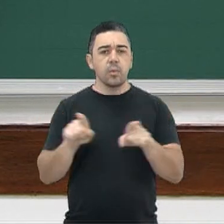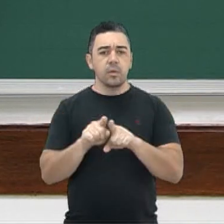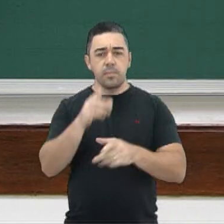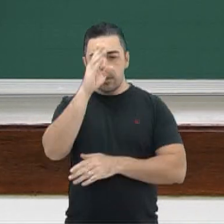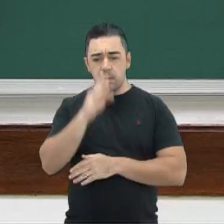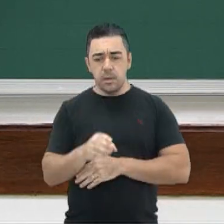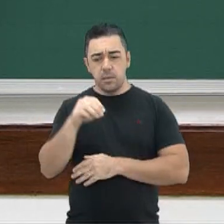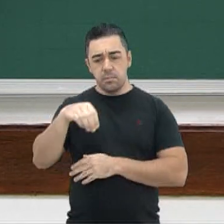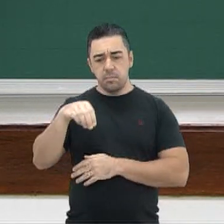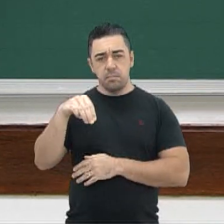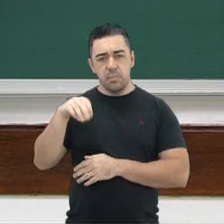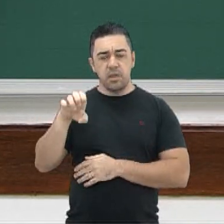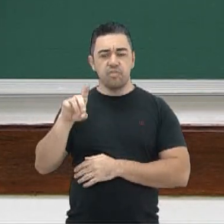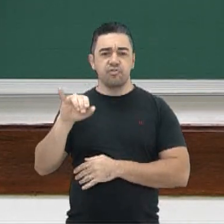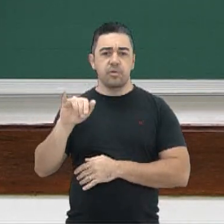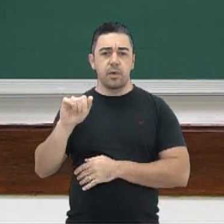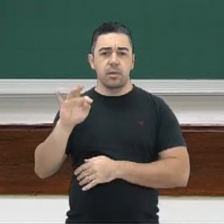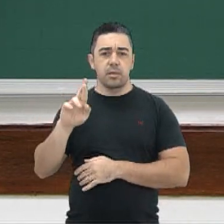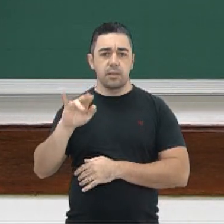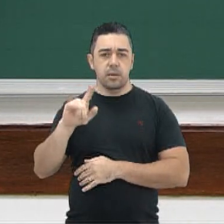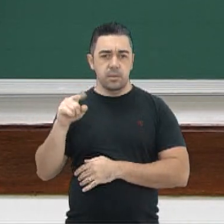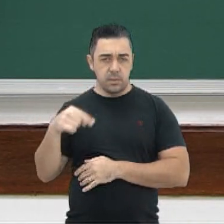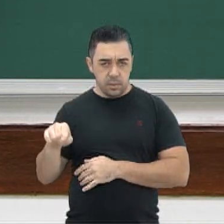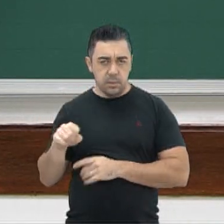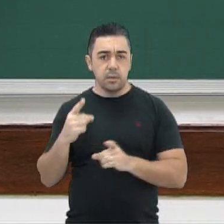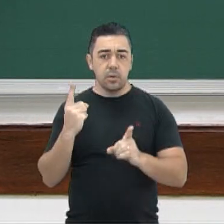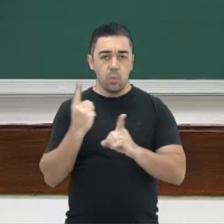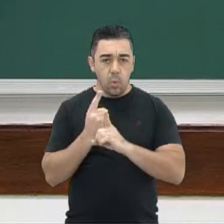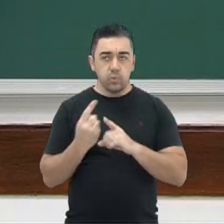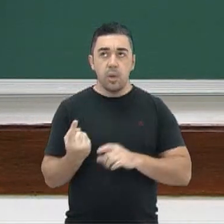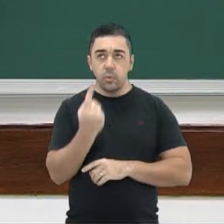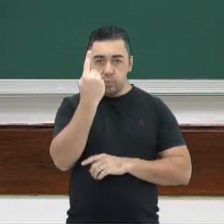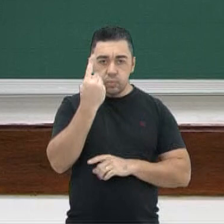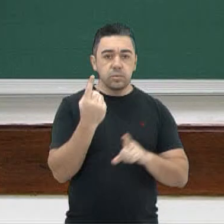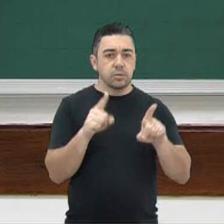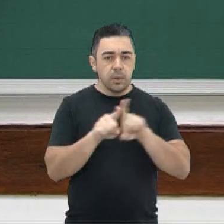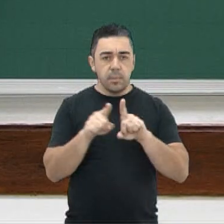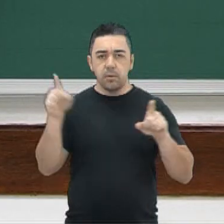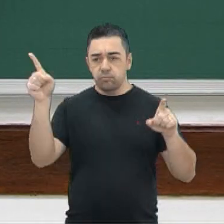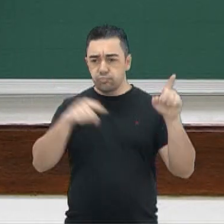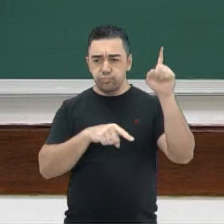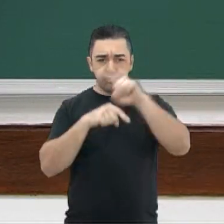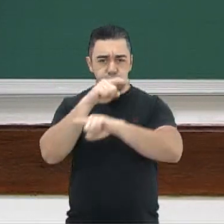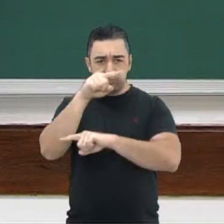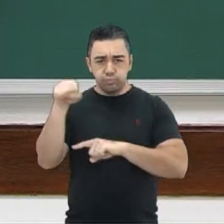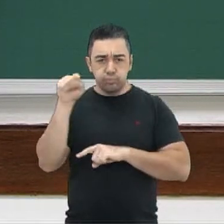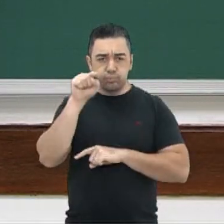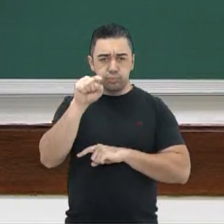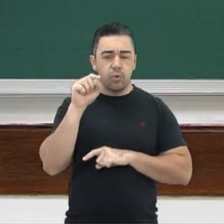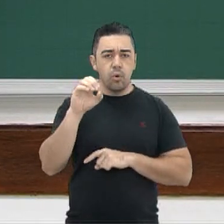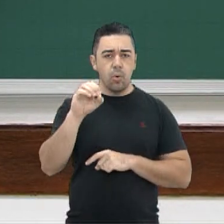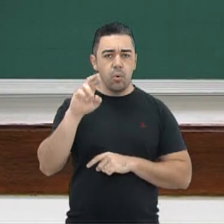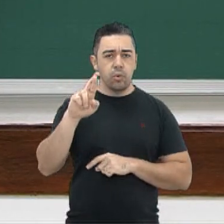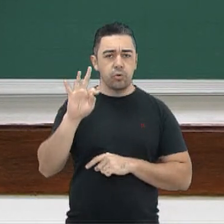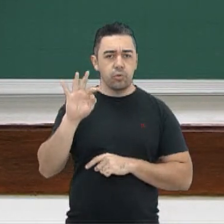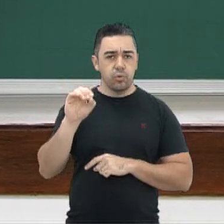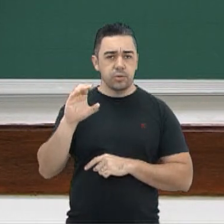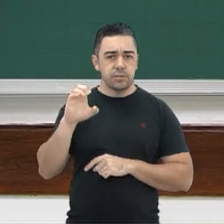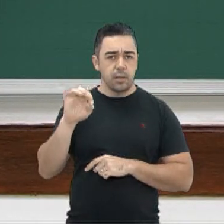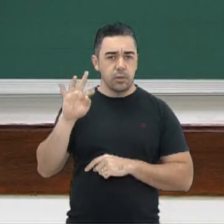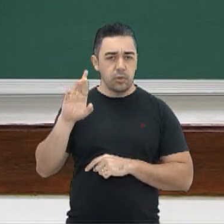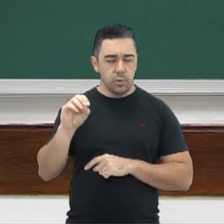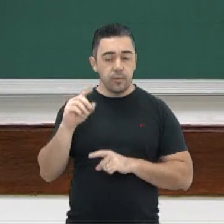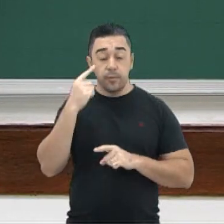mediatriz, verificamos a altura, o encontro das alturas, que nós damos o nome de ortocentro,